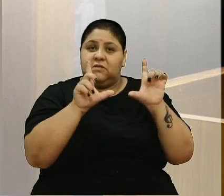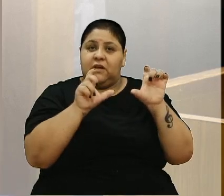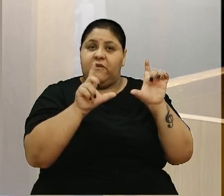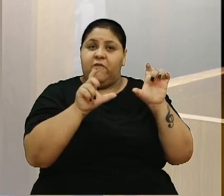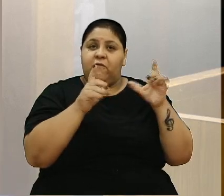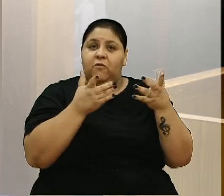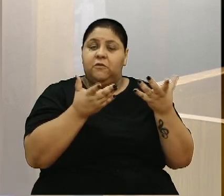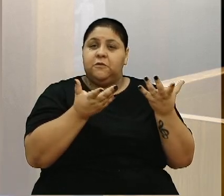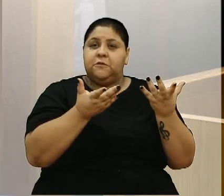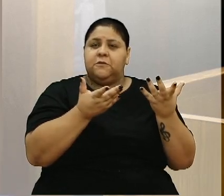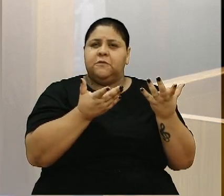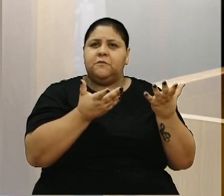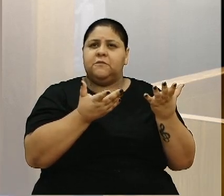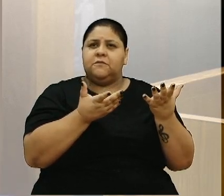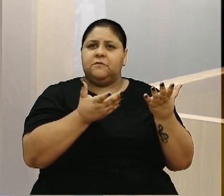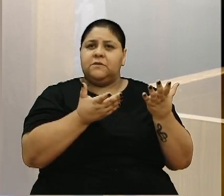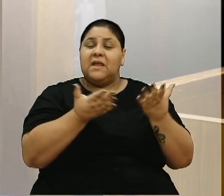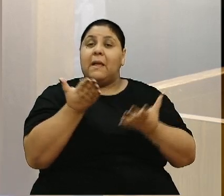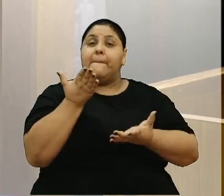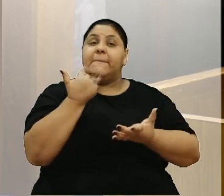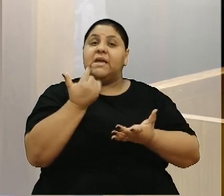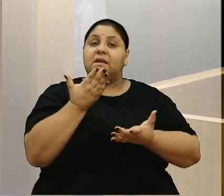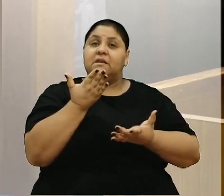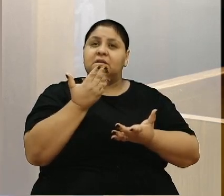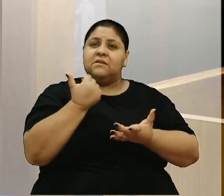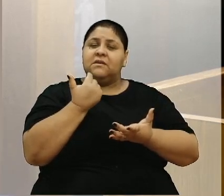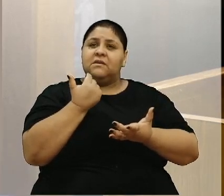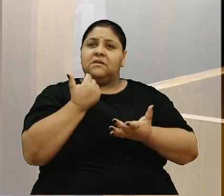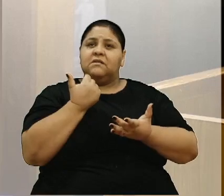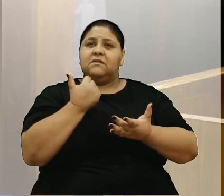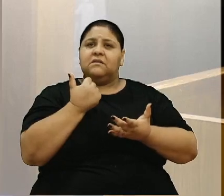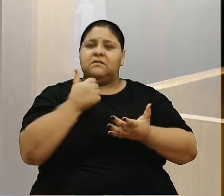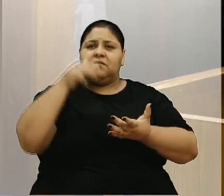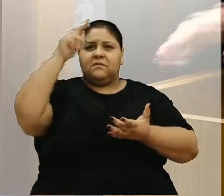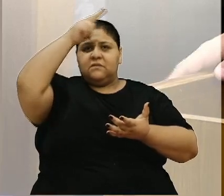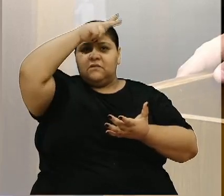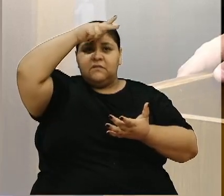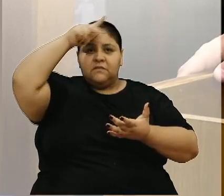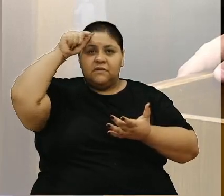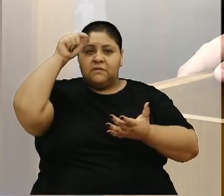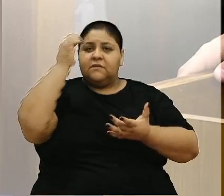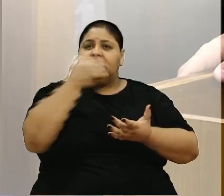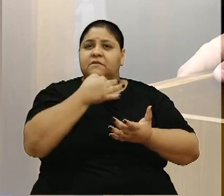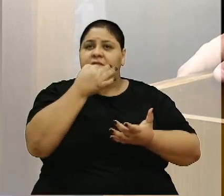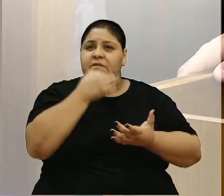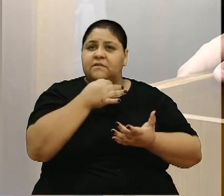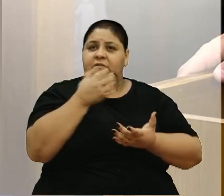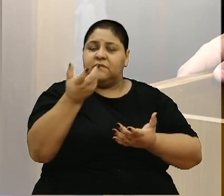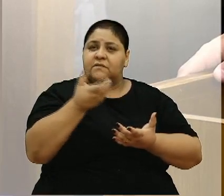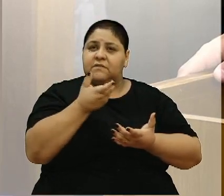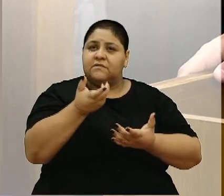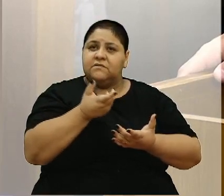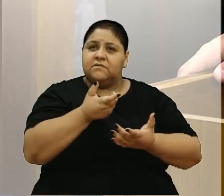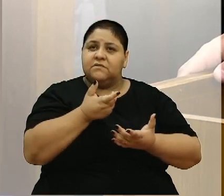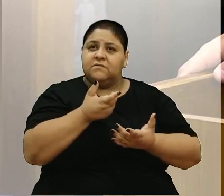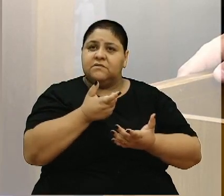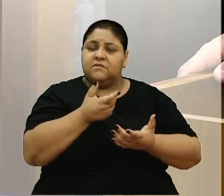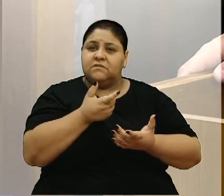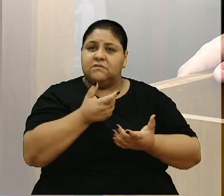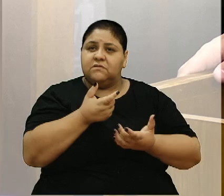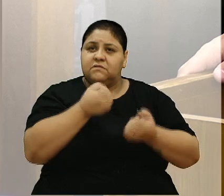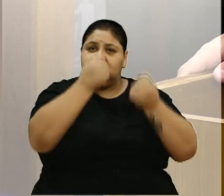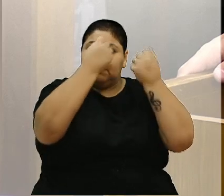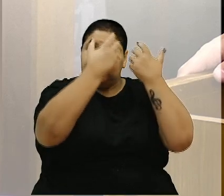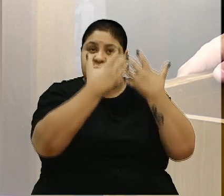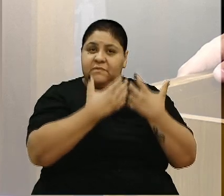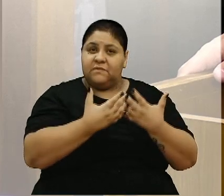seguinte, da merenda da rede municipal de Caxias do Sul. Eu quero didatizar aqui, elucidar o que